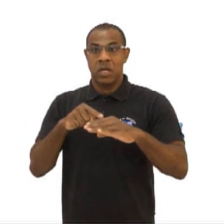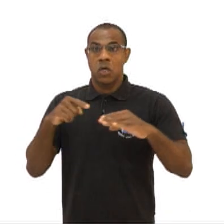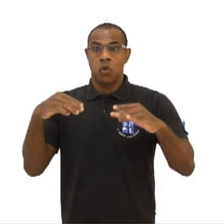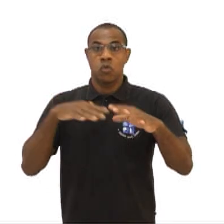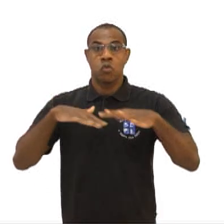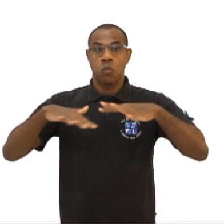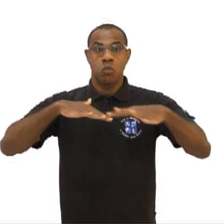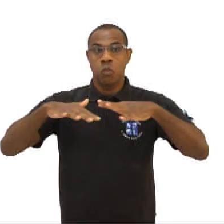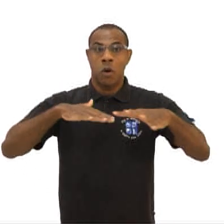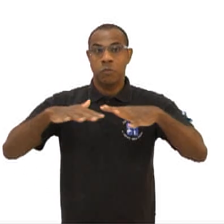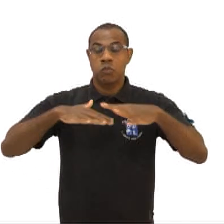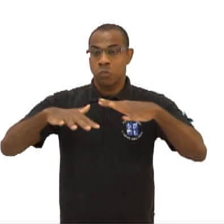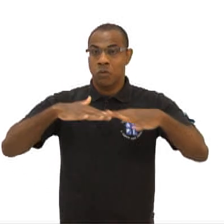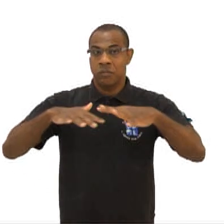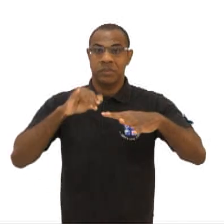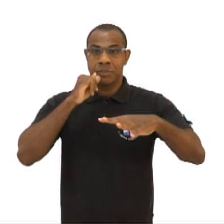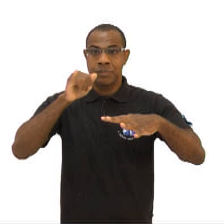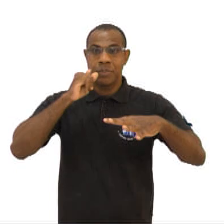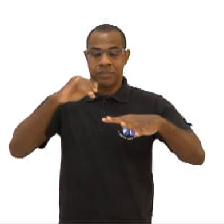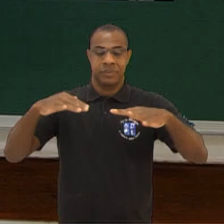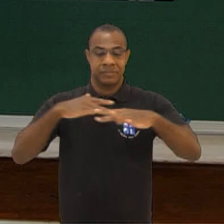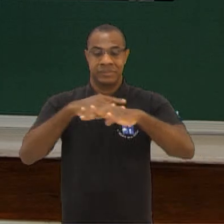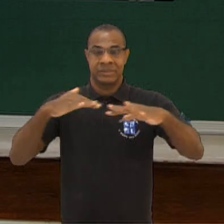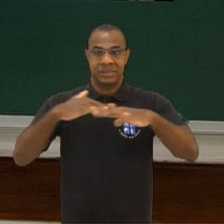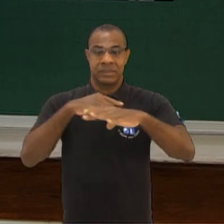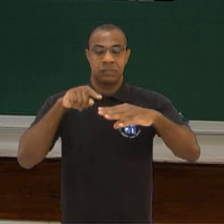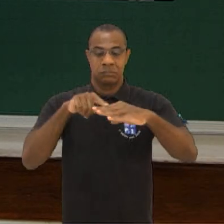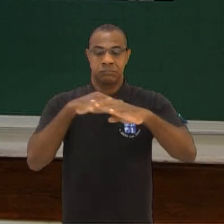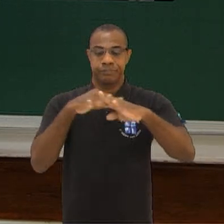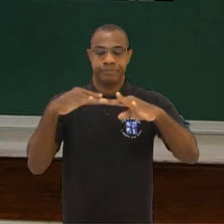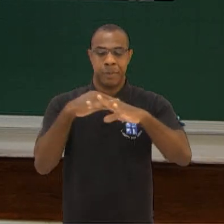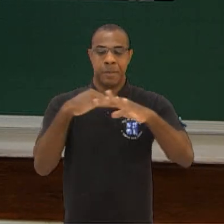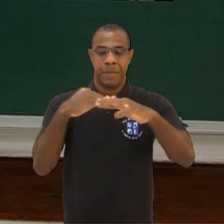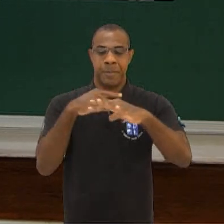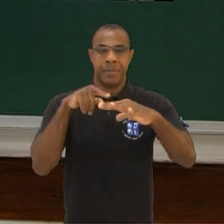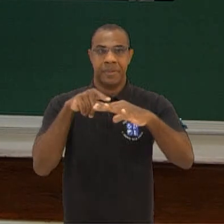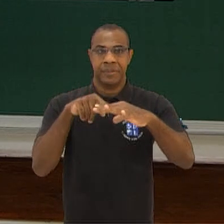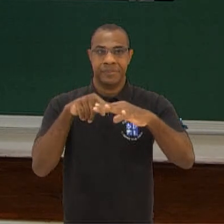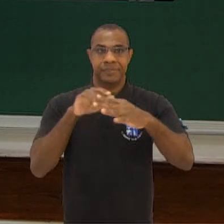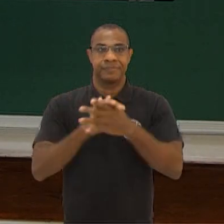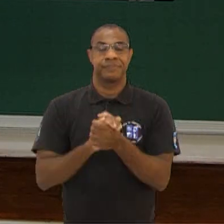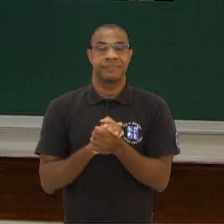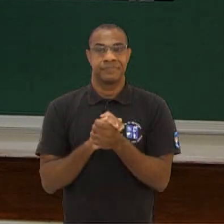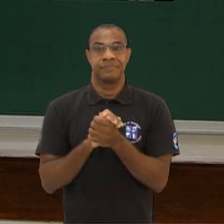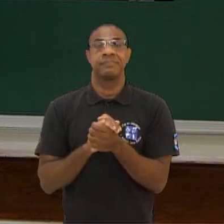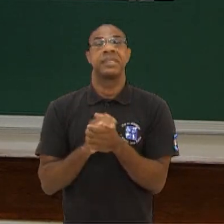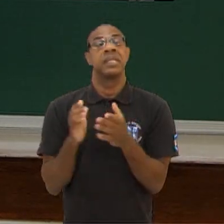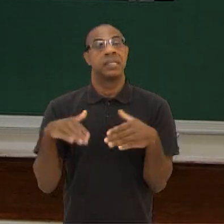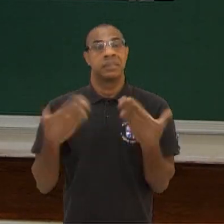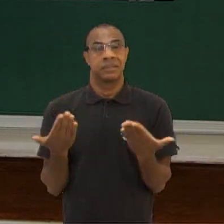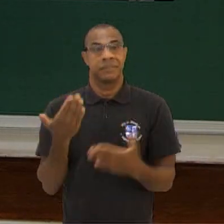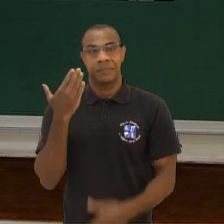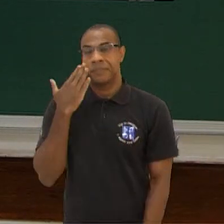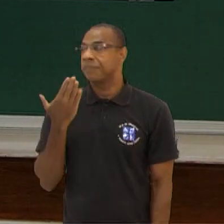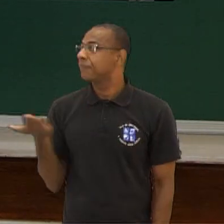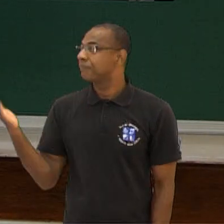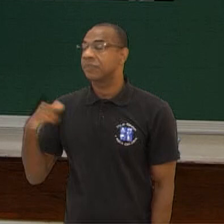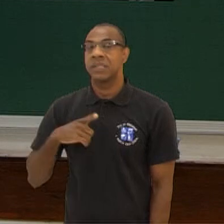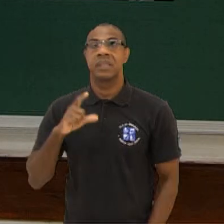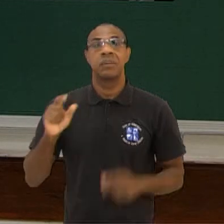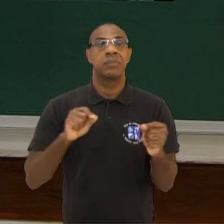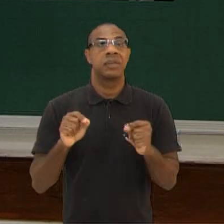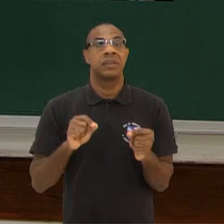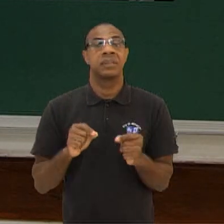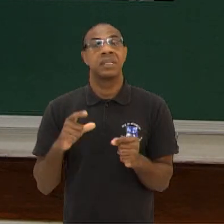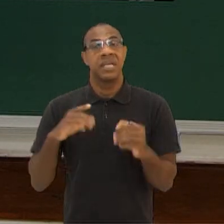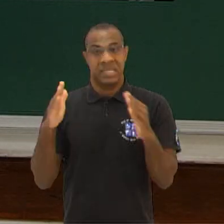Então ela consegue alterar a velocidade da carga. Então a força elétrica é um acelerador de cargas, né? Nós temos aceleradores